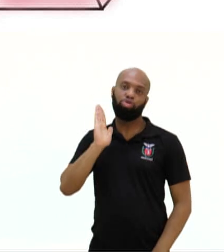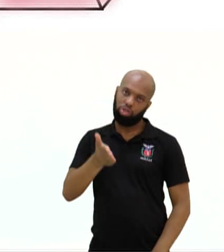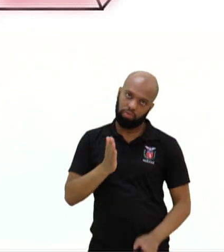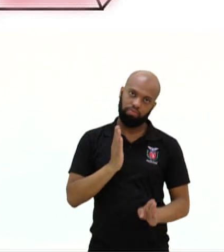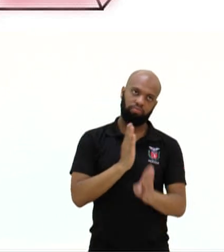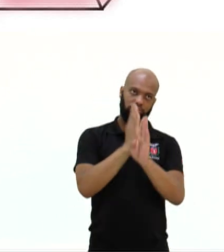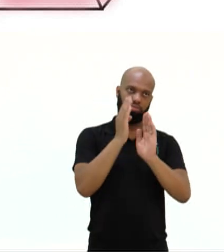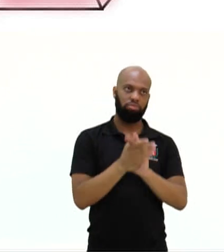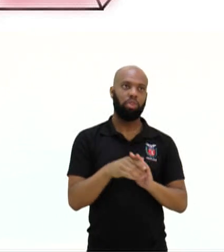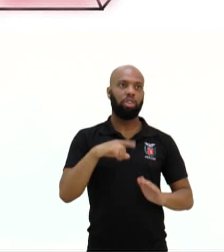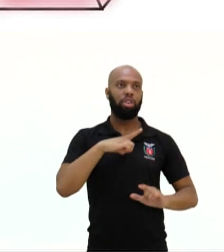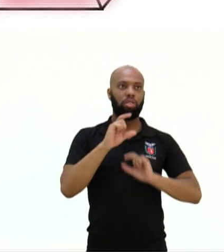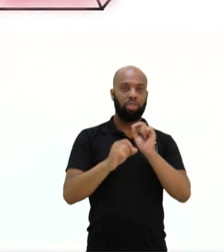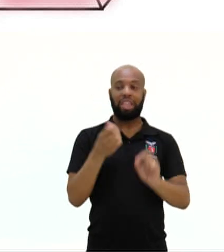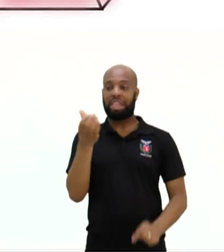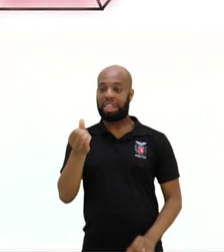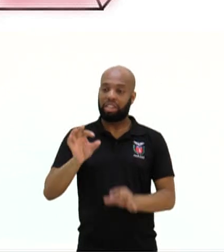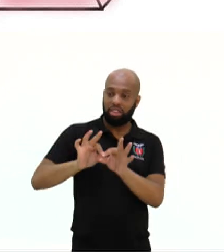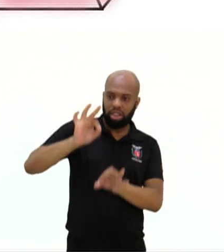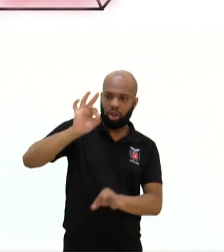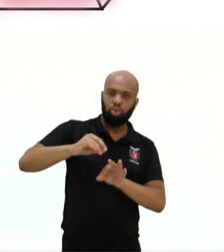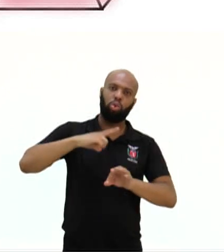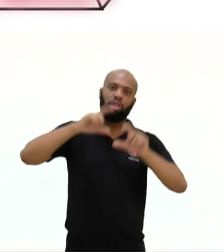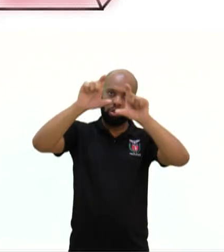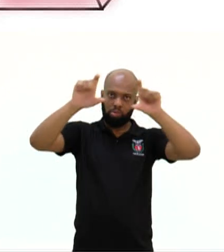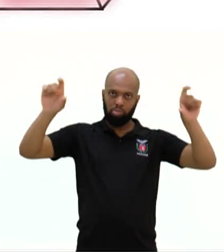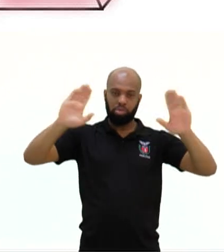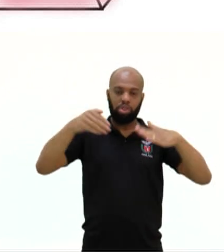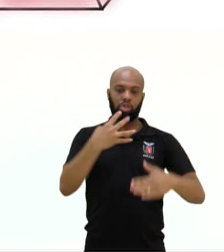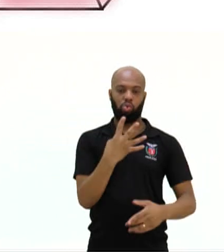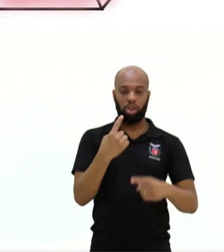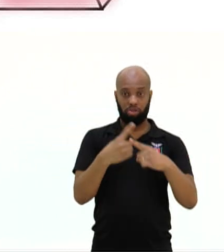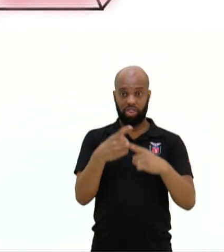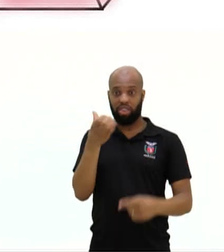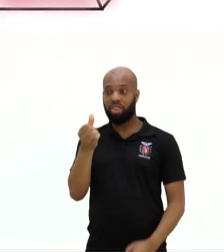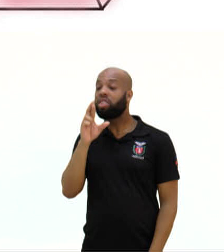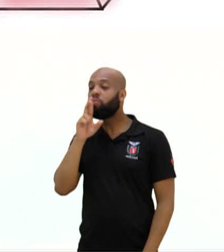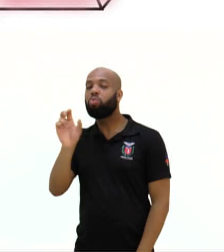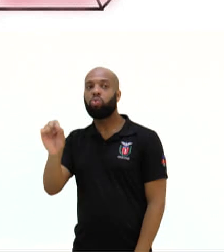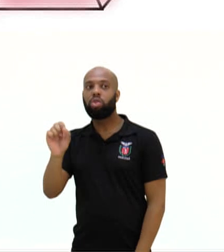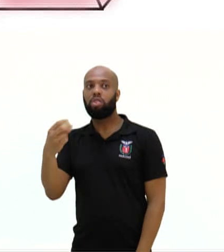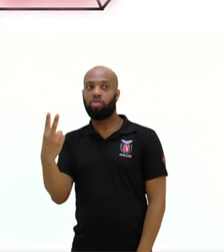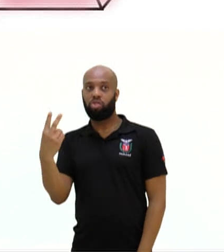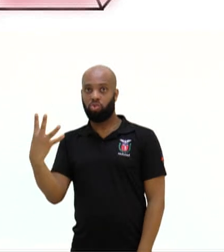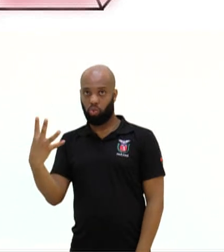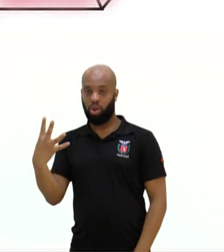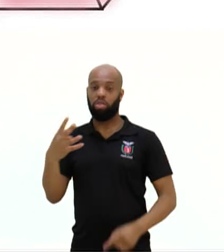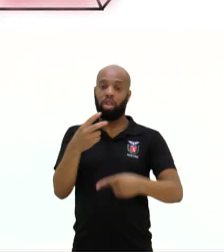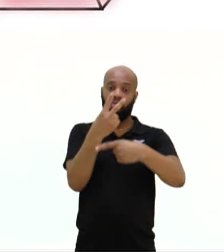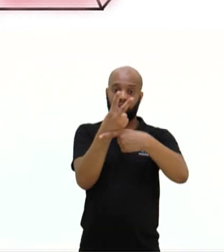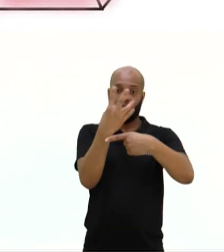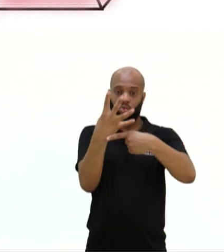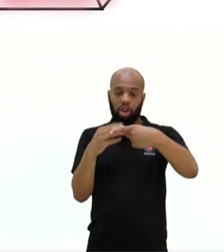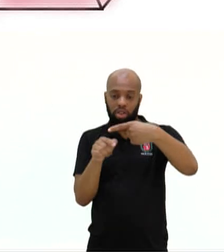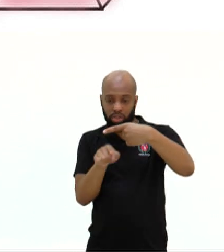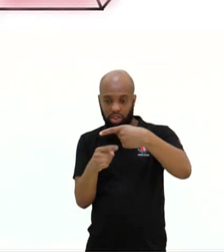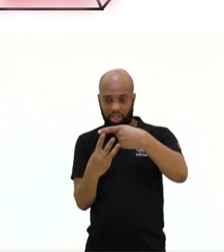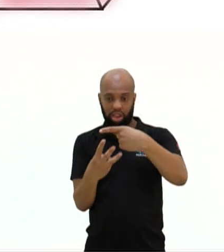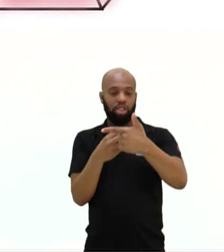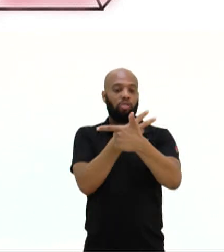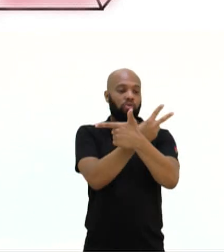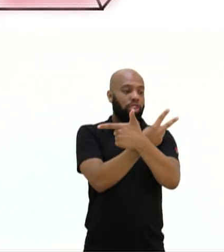E nós temos 6, que é a altura. Então, 4 vezes 6, certo? 24. Divididos por 3, eu tenho